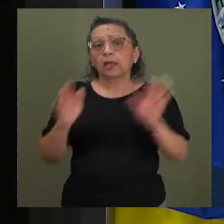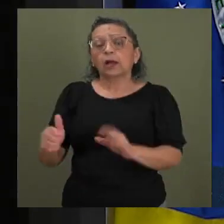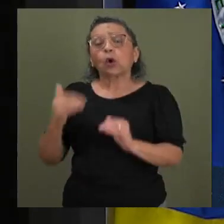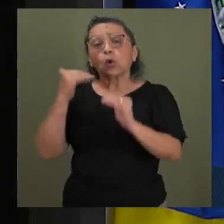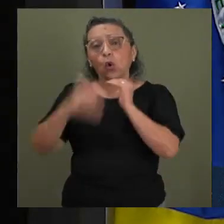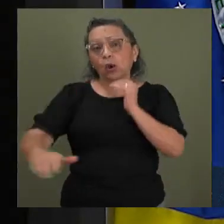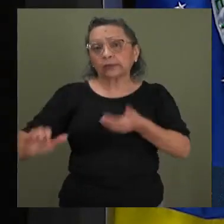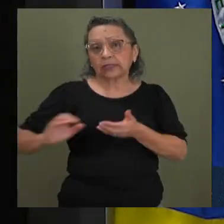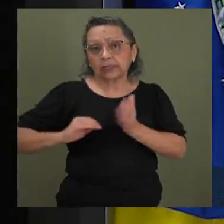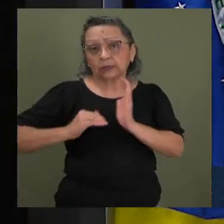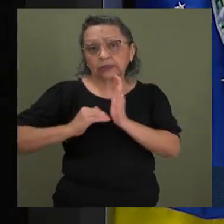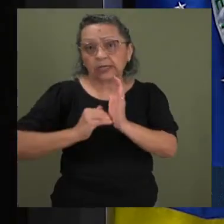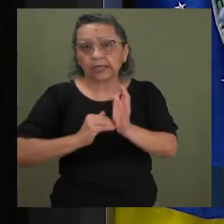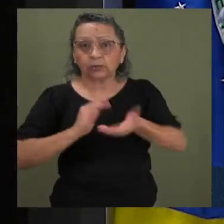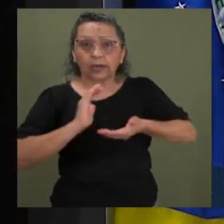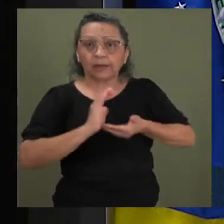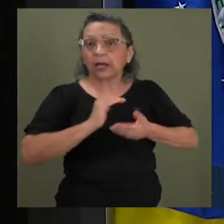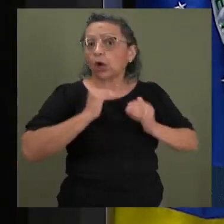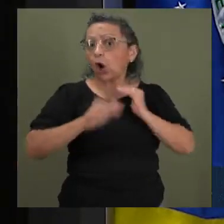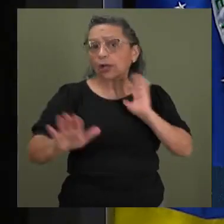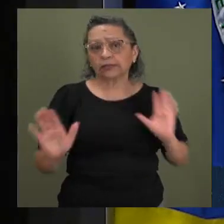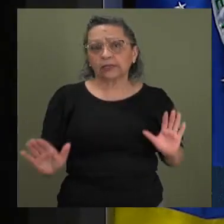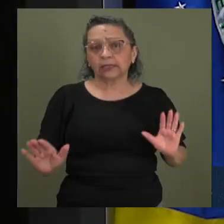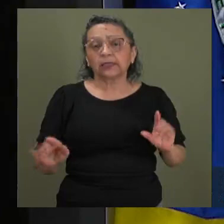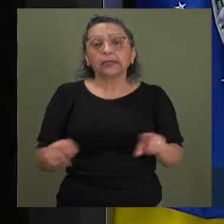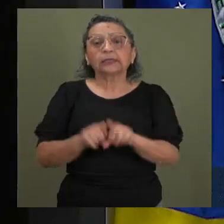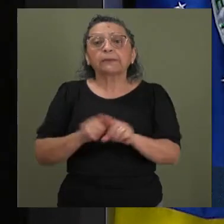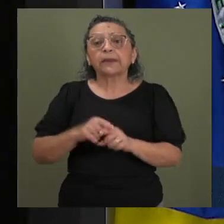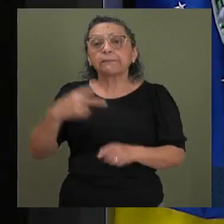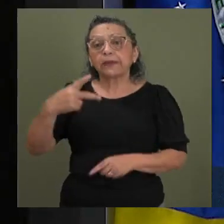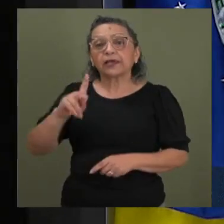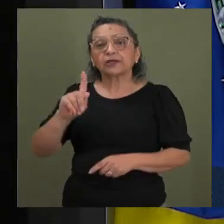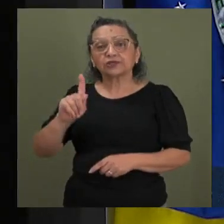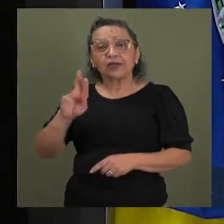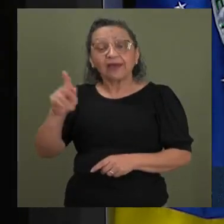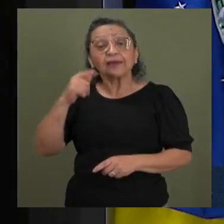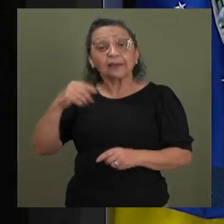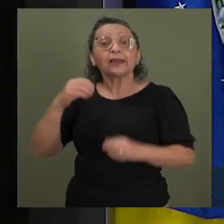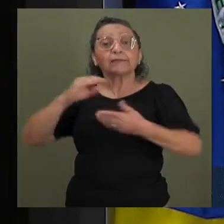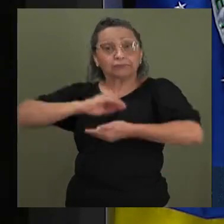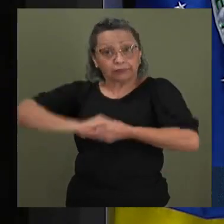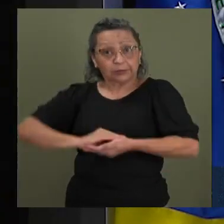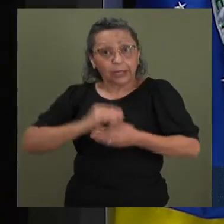Senado, contra a Câmara dos Deputados e contra a PGR.